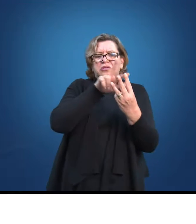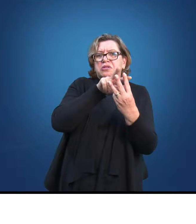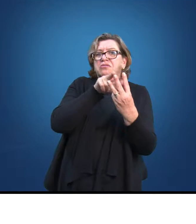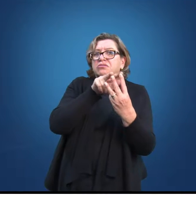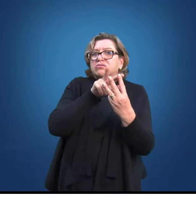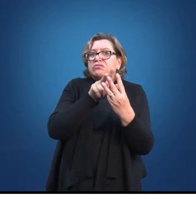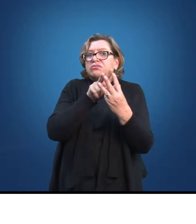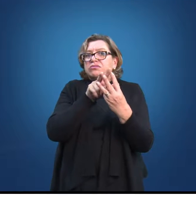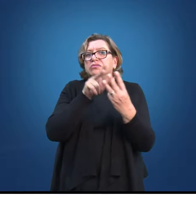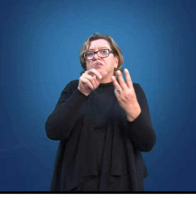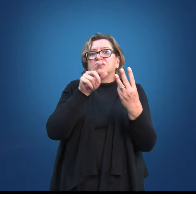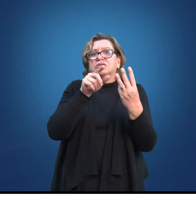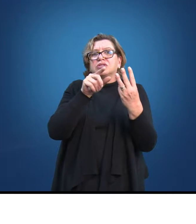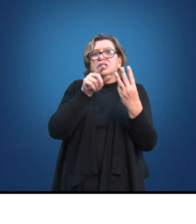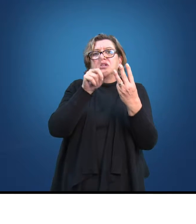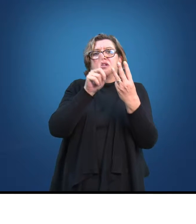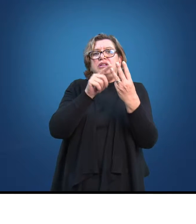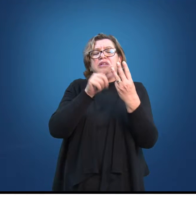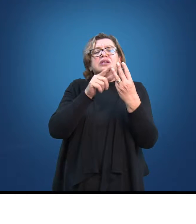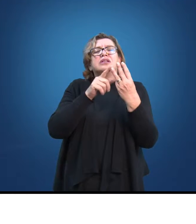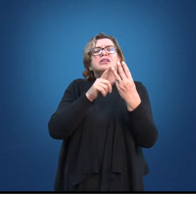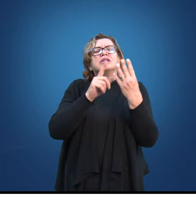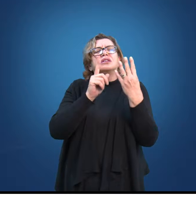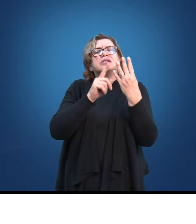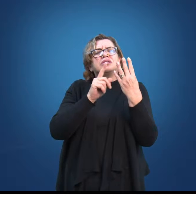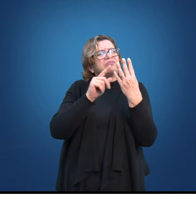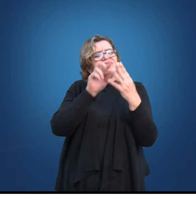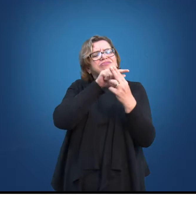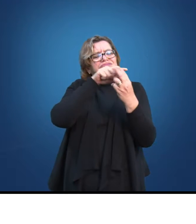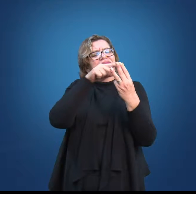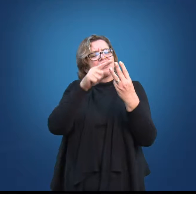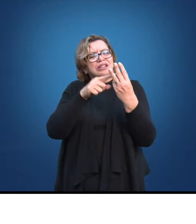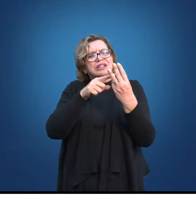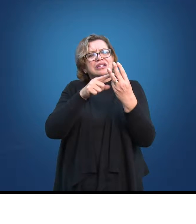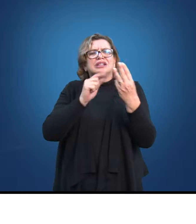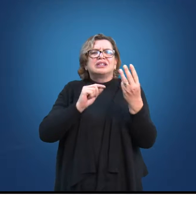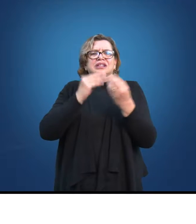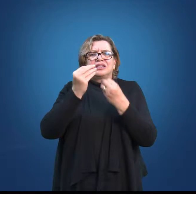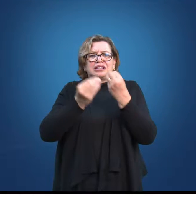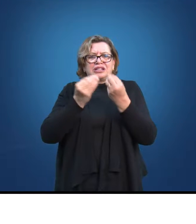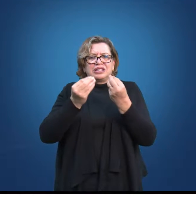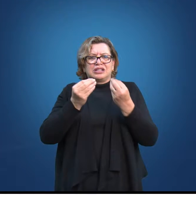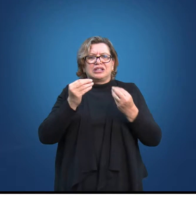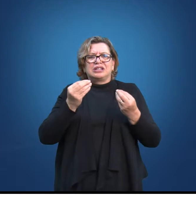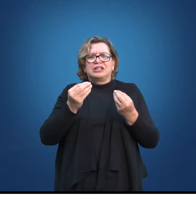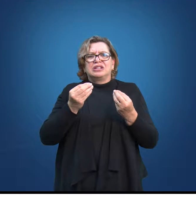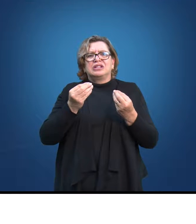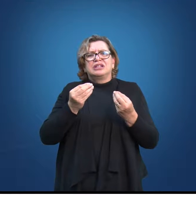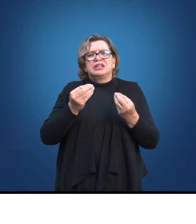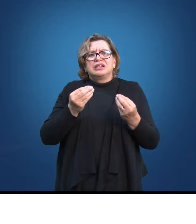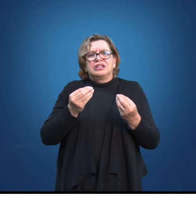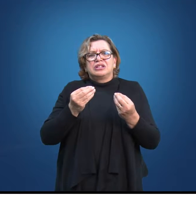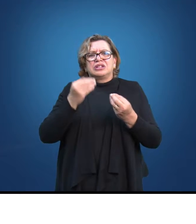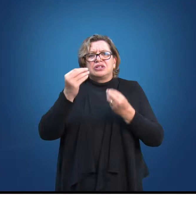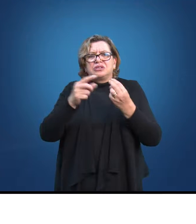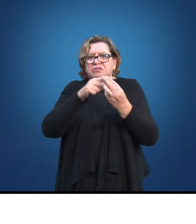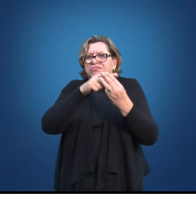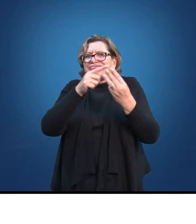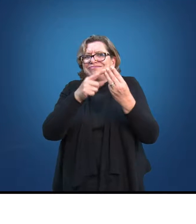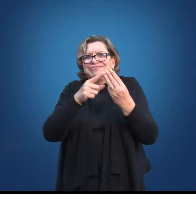saúde, recursos tecnológicos e é isso mesmo, ser humano e saúde, meio ambiente e recursos tecnológicos.